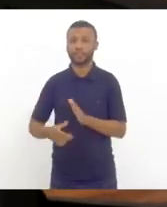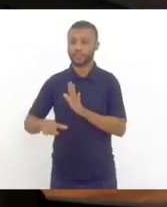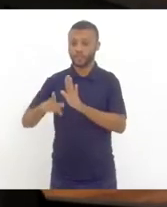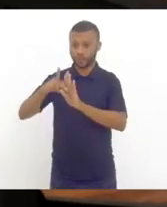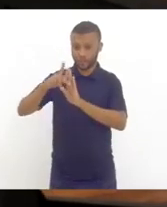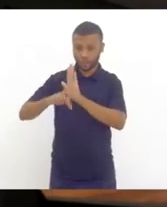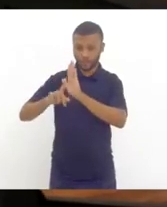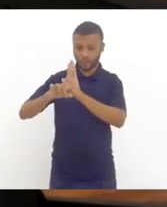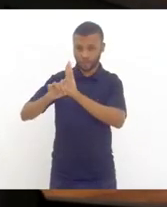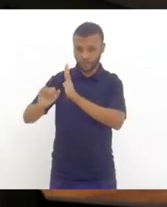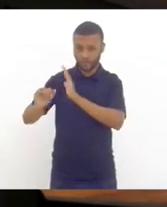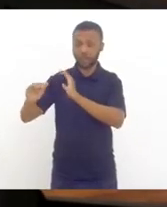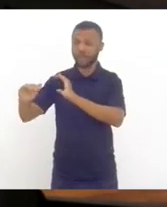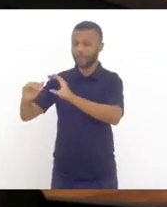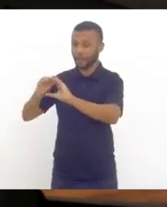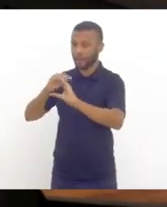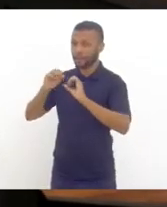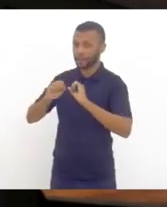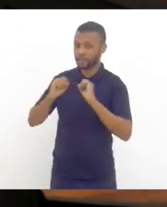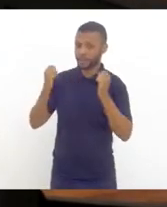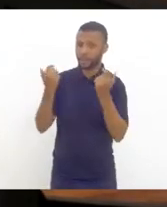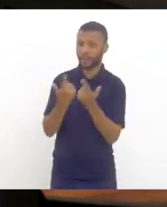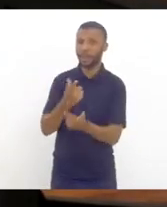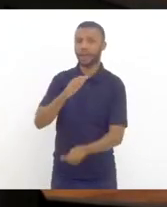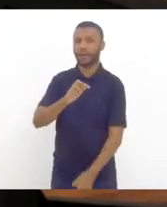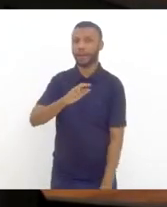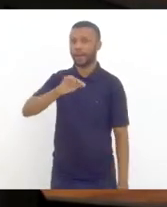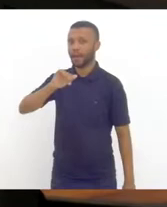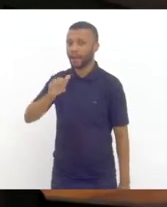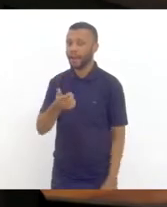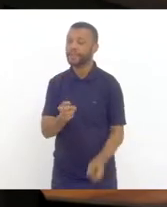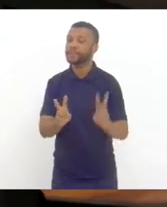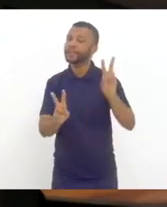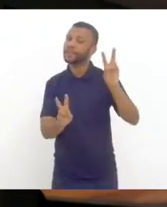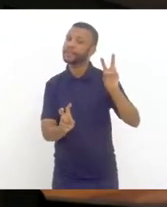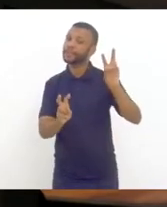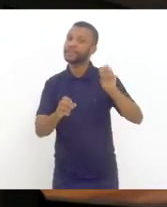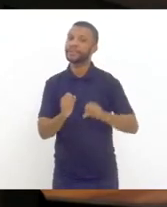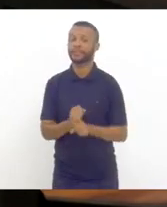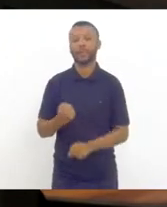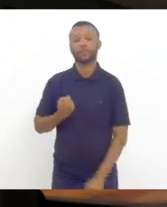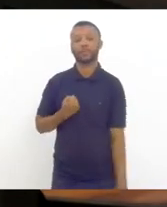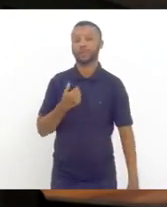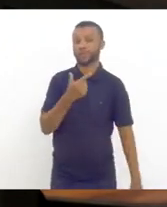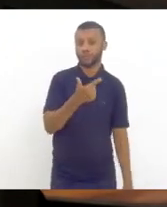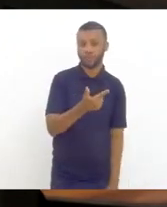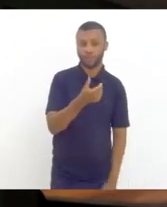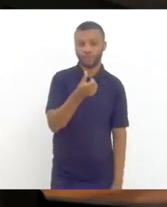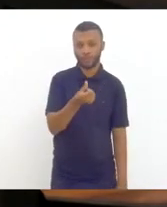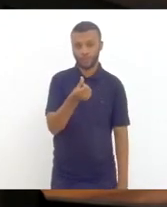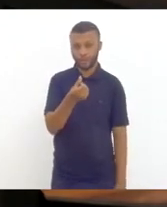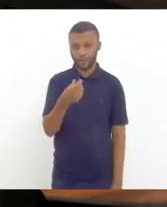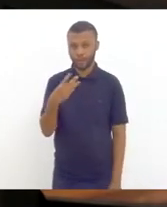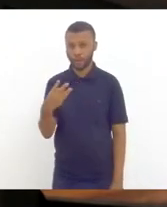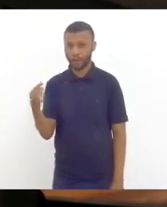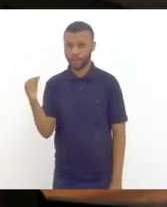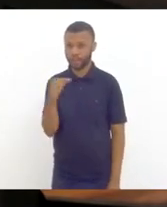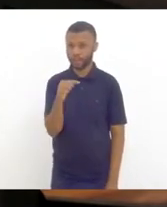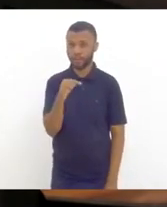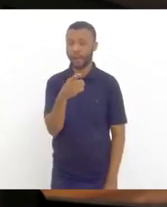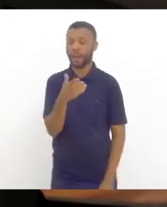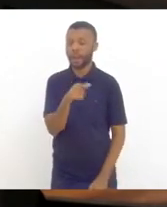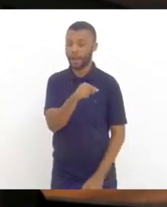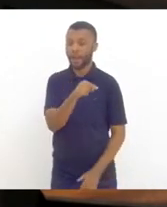projeto de lei enviado para casa e cita a 2664, e a 2664 ela passa a